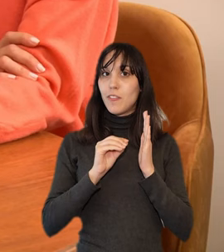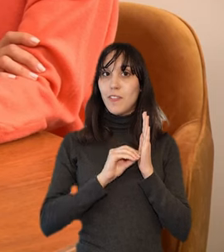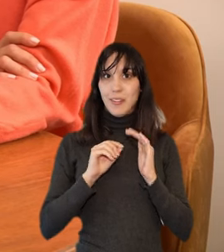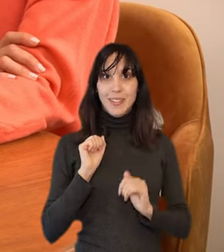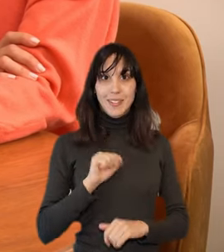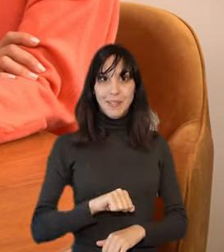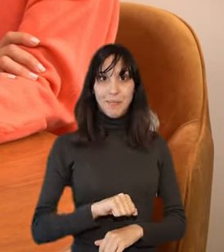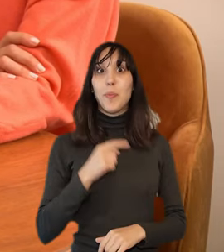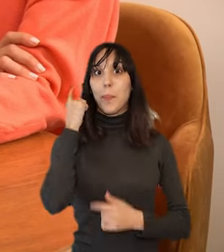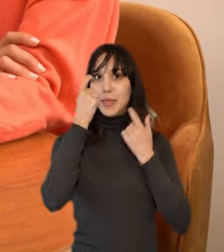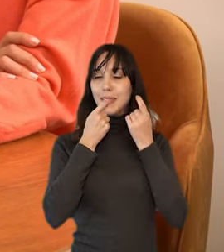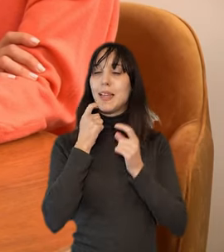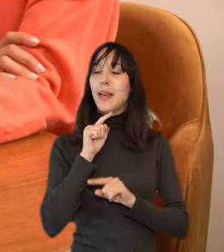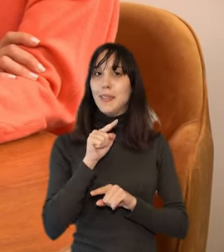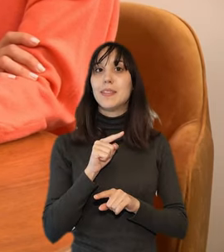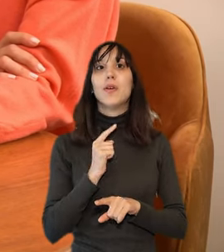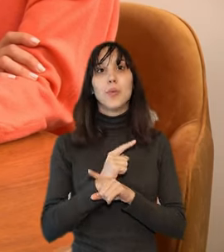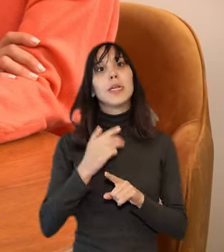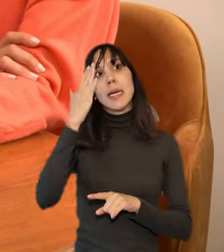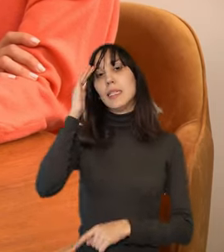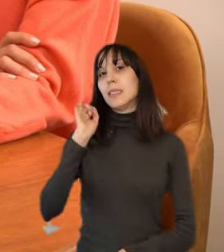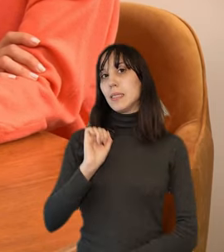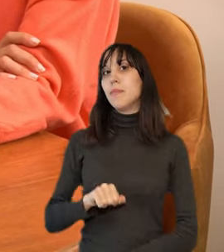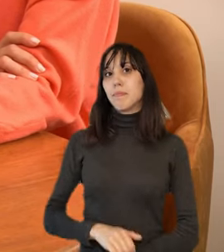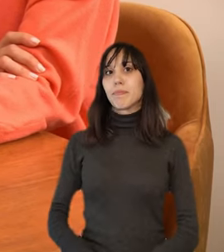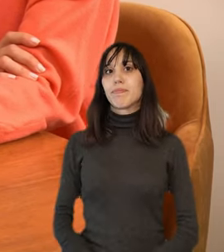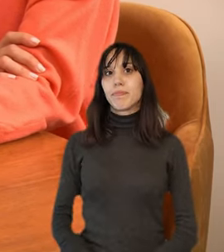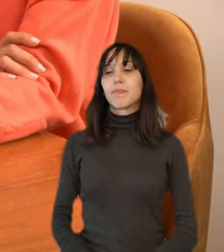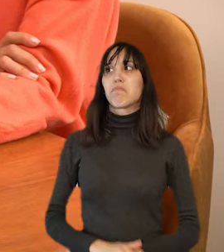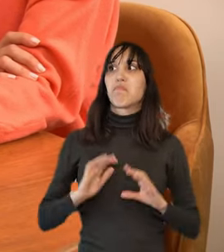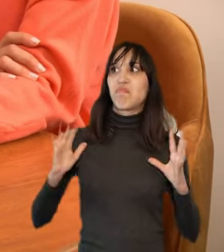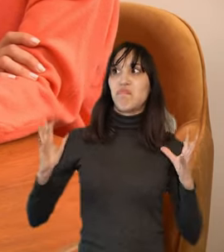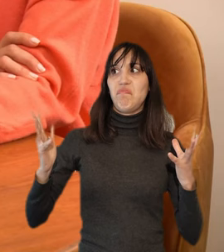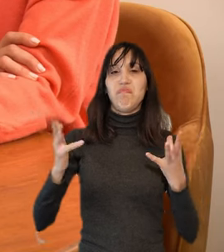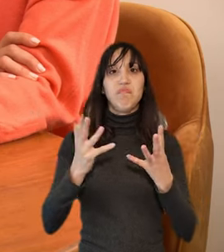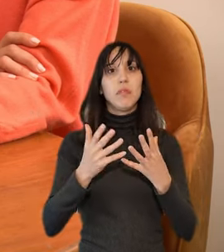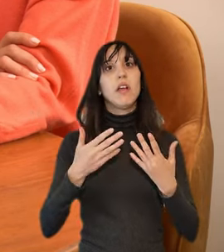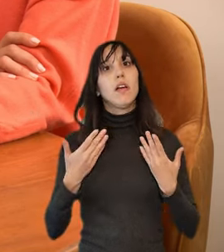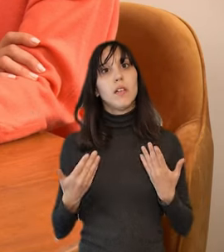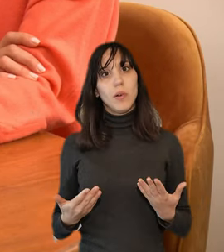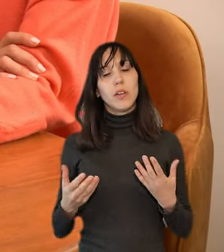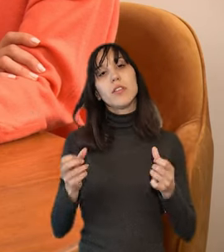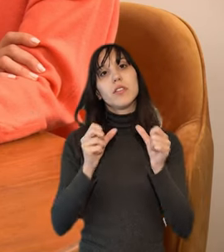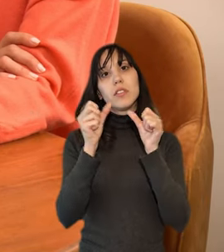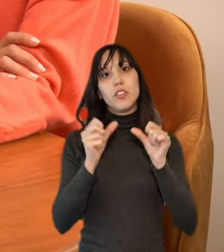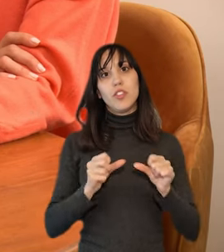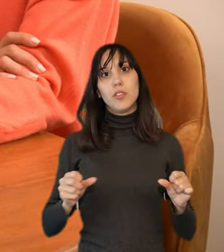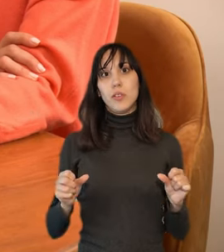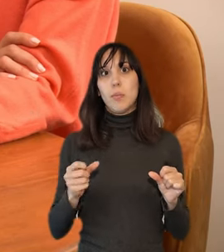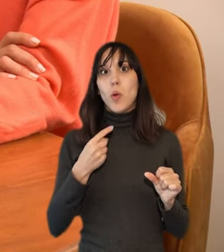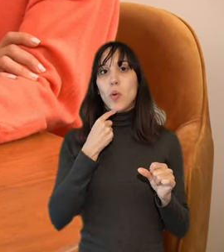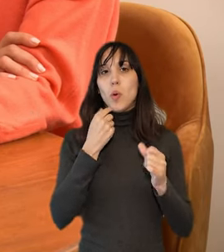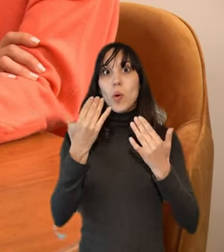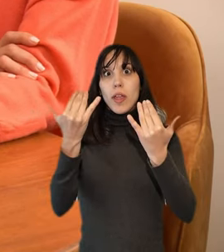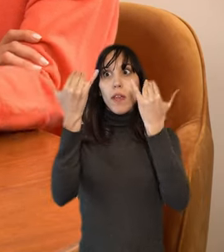vou vou pensar seriamente porque acho que sim Acho que o nosso mundo está a entrar num sistema de tanta